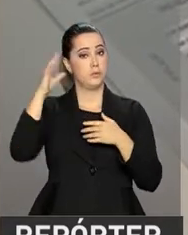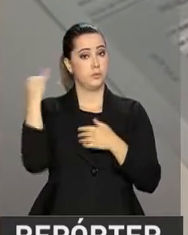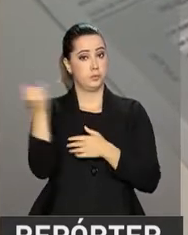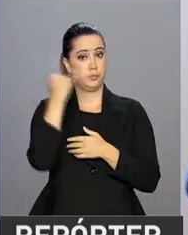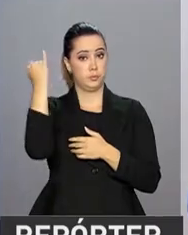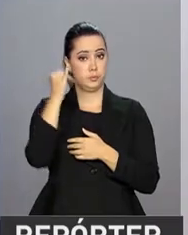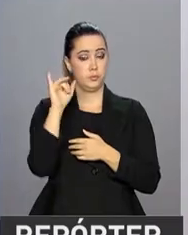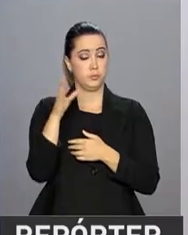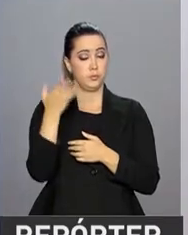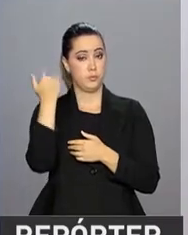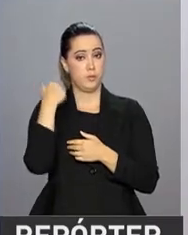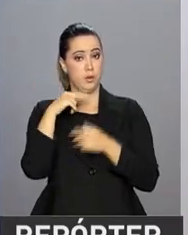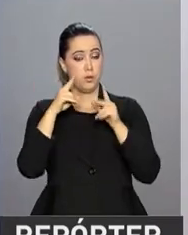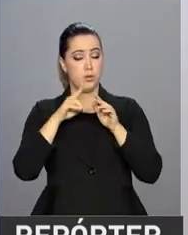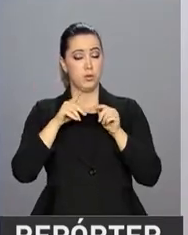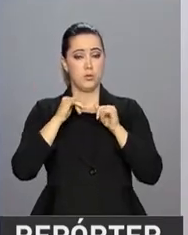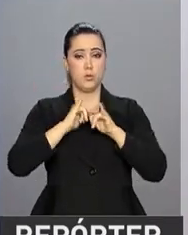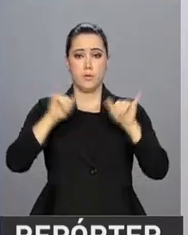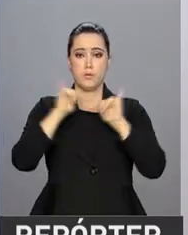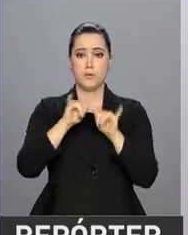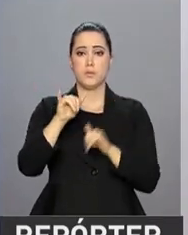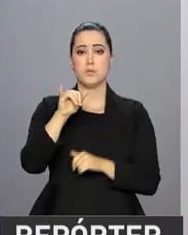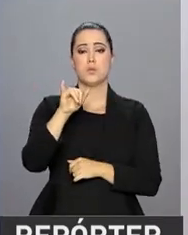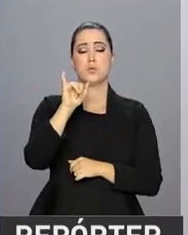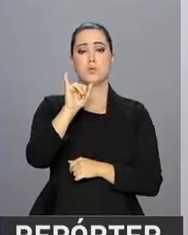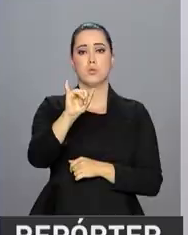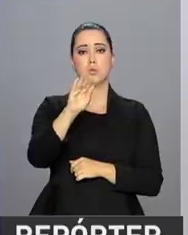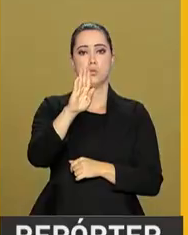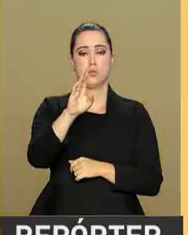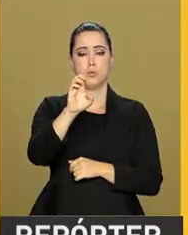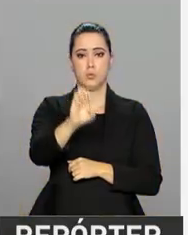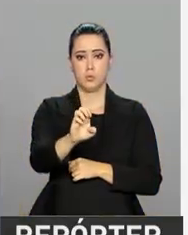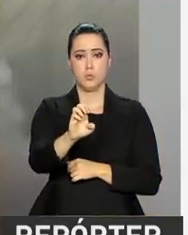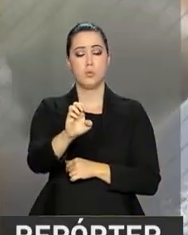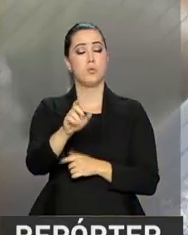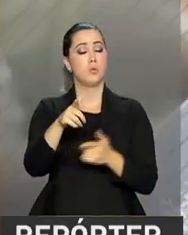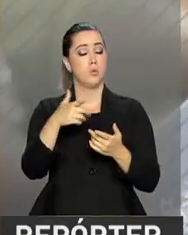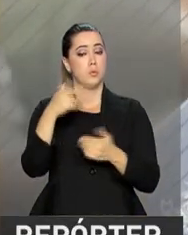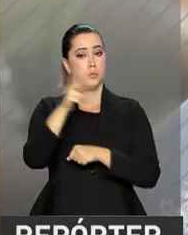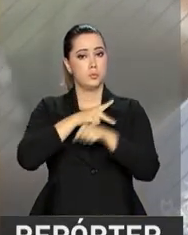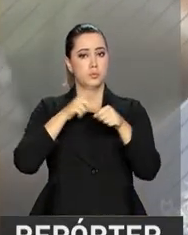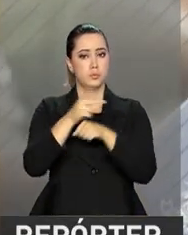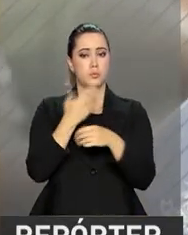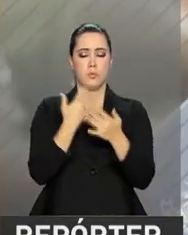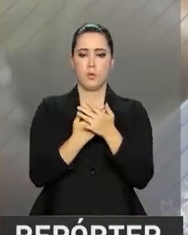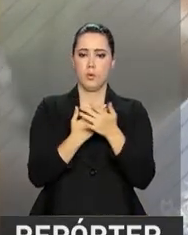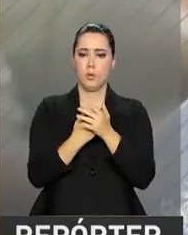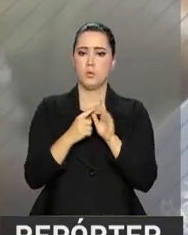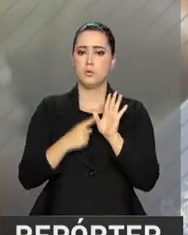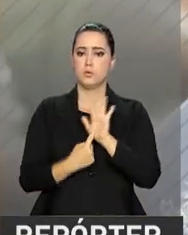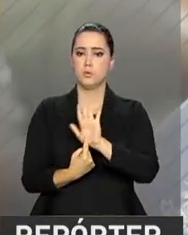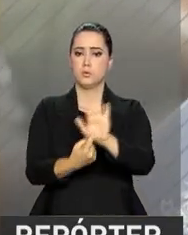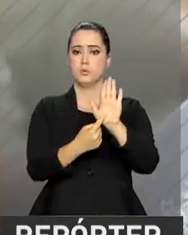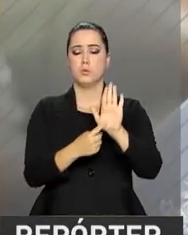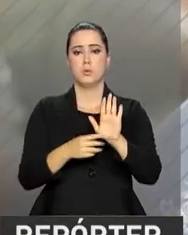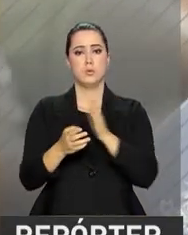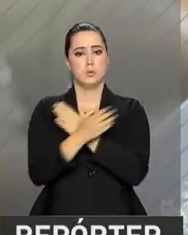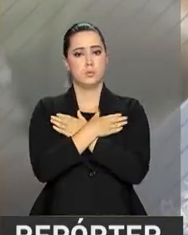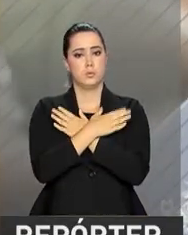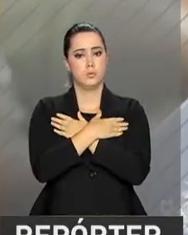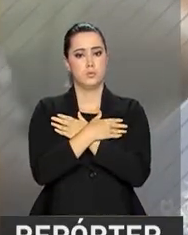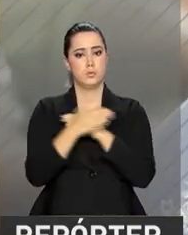do ibge sobre a situação do mercado de trabalho no país de acordo com o estudo a taxa de desocupação caiu de